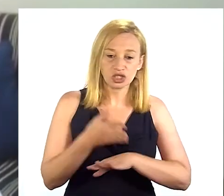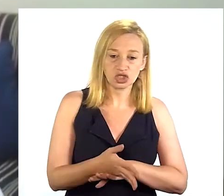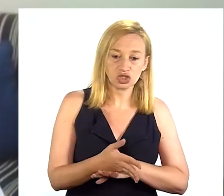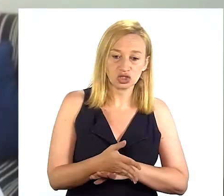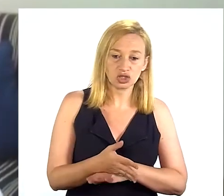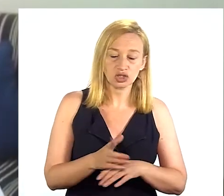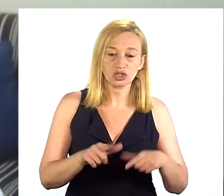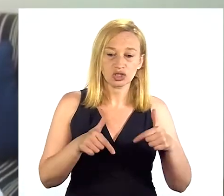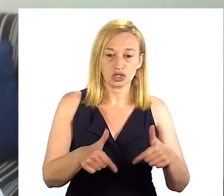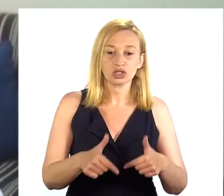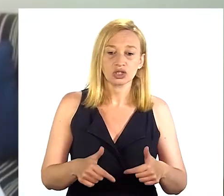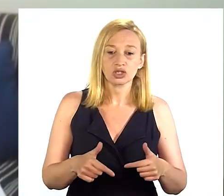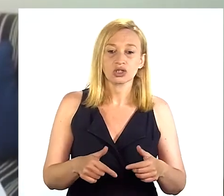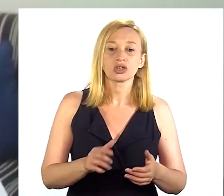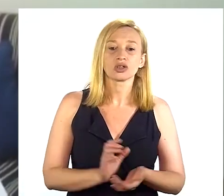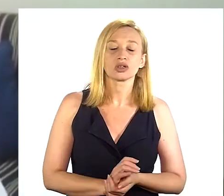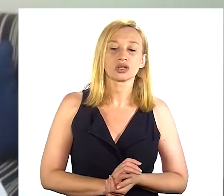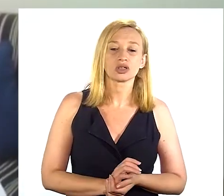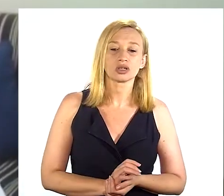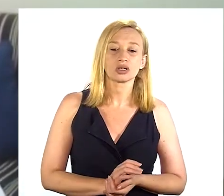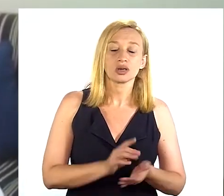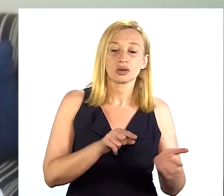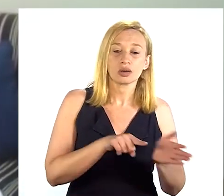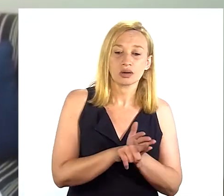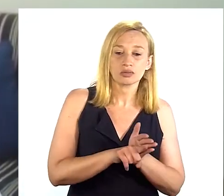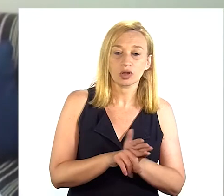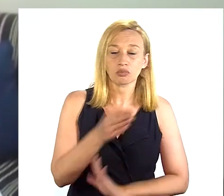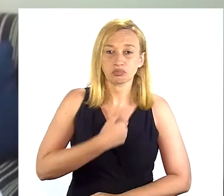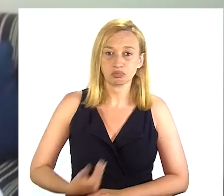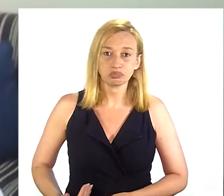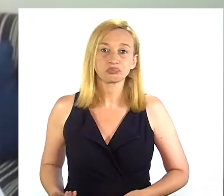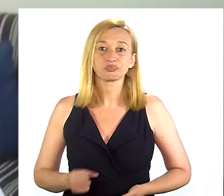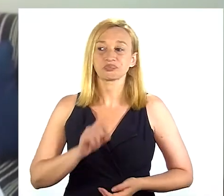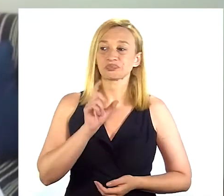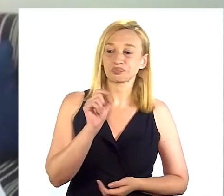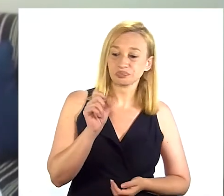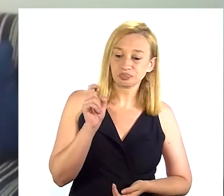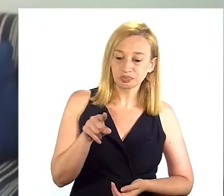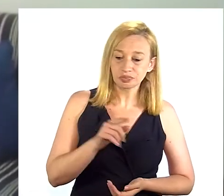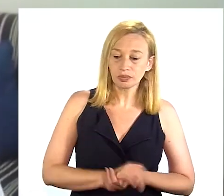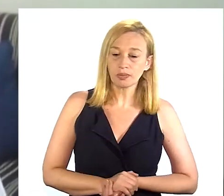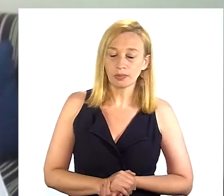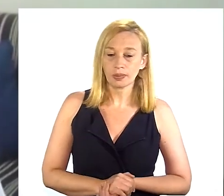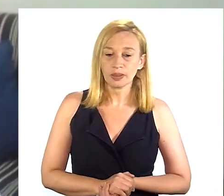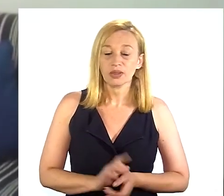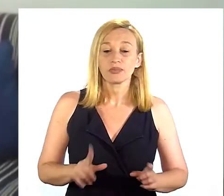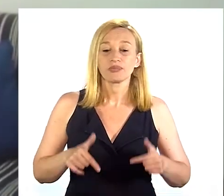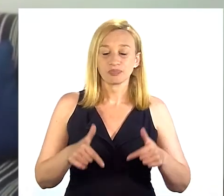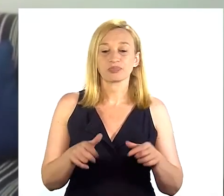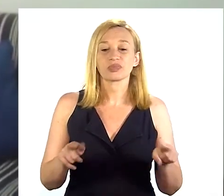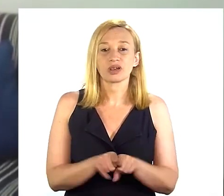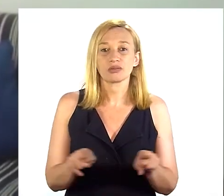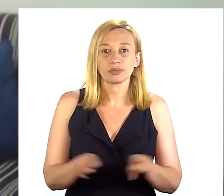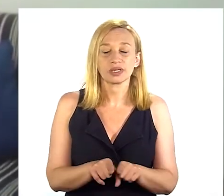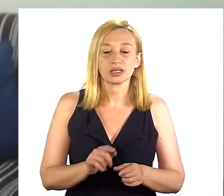partir para a etapa de consulta pública. E